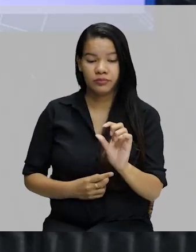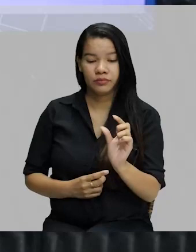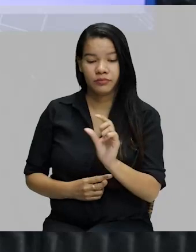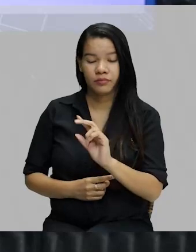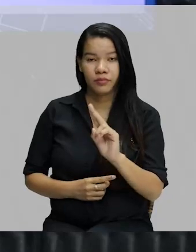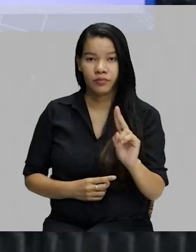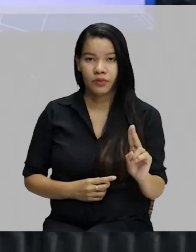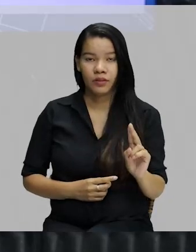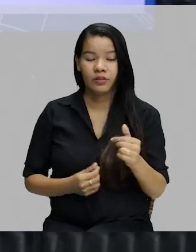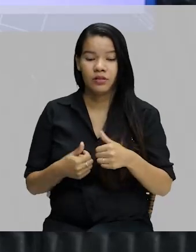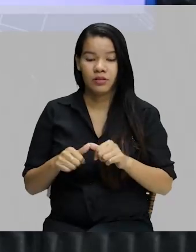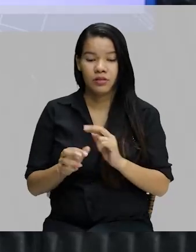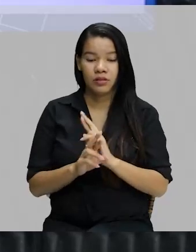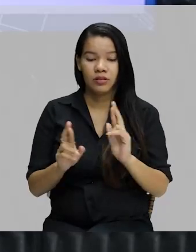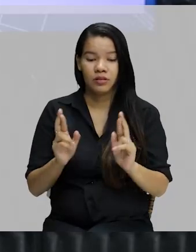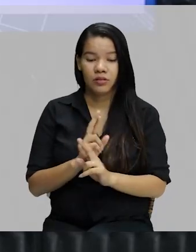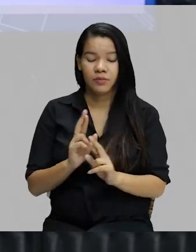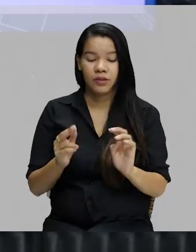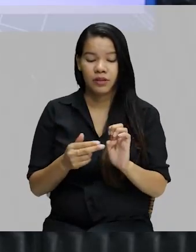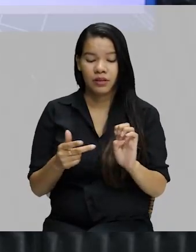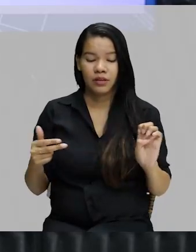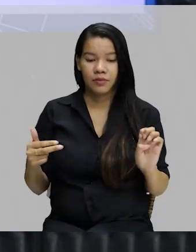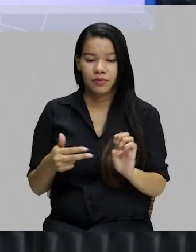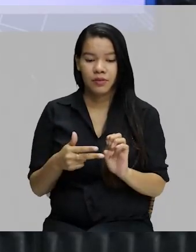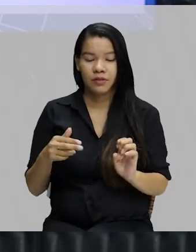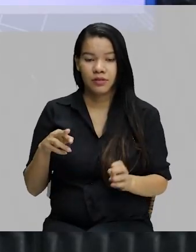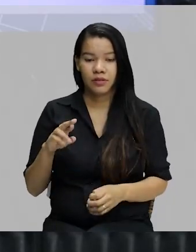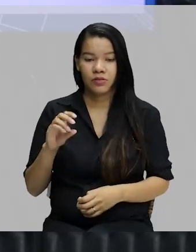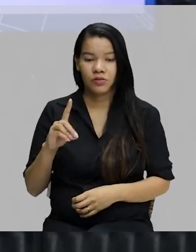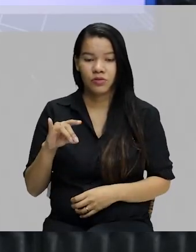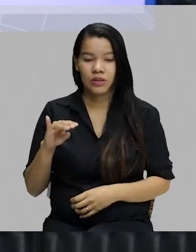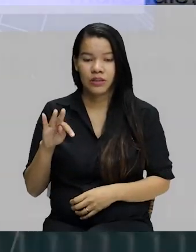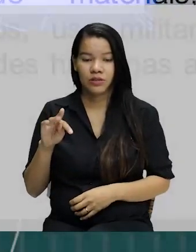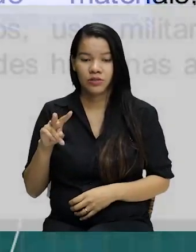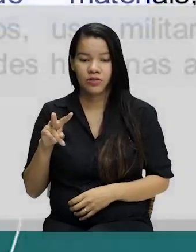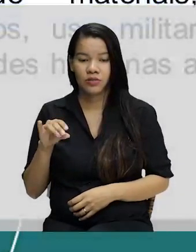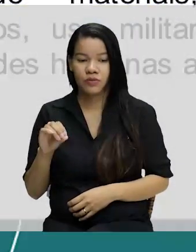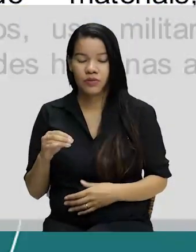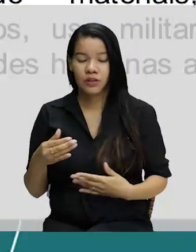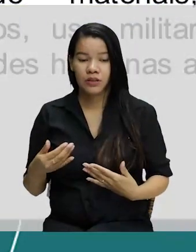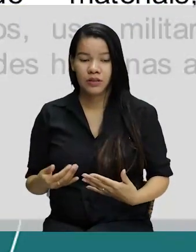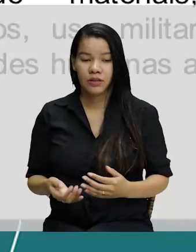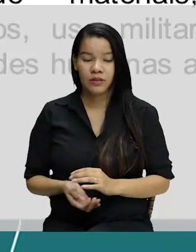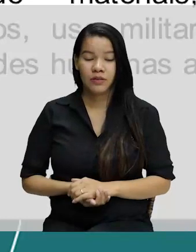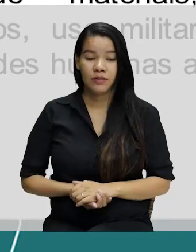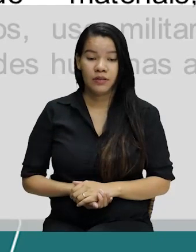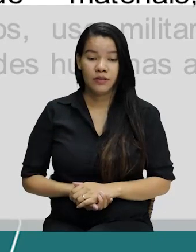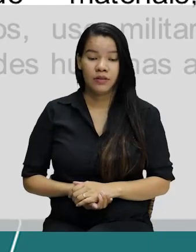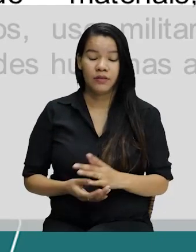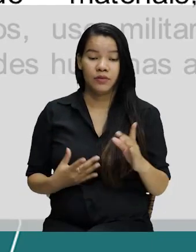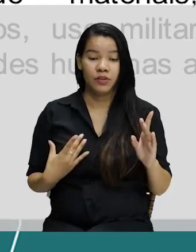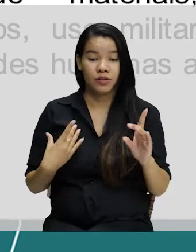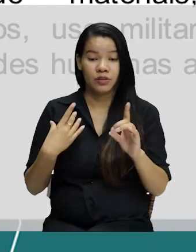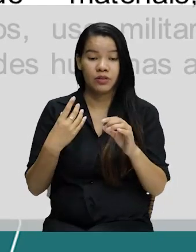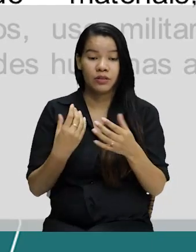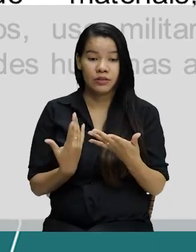radioativos. São elementos que vão emitir radiação, certo? A radioatividade ela foi